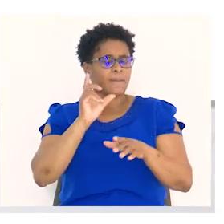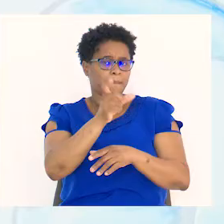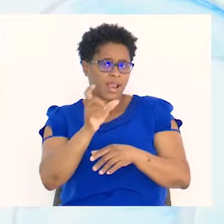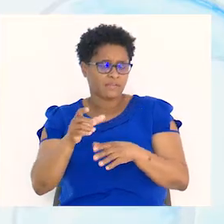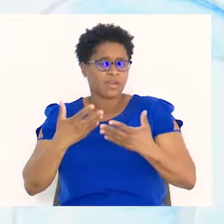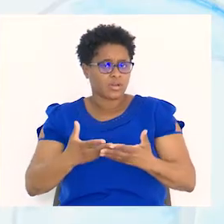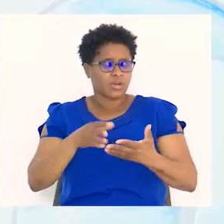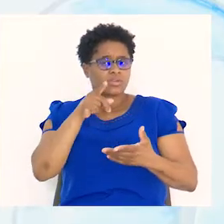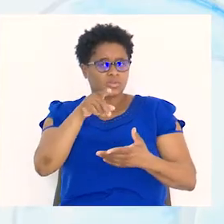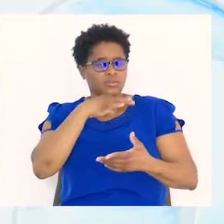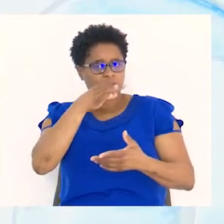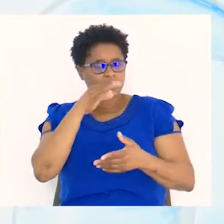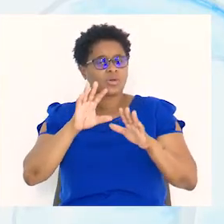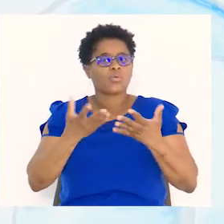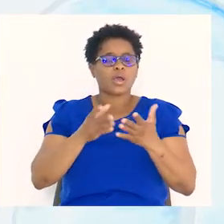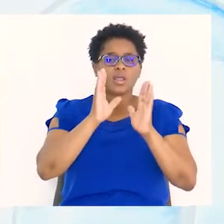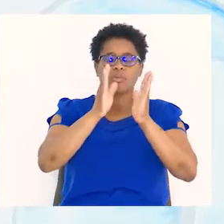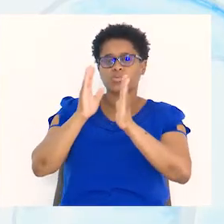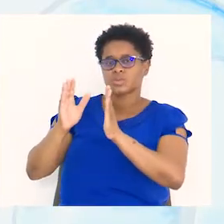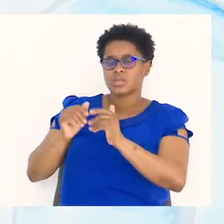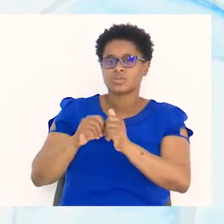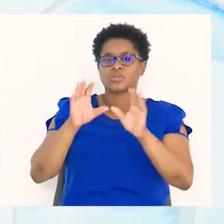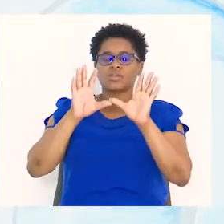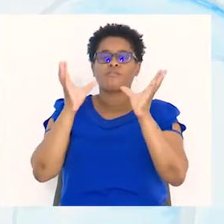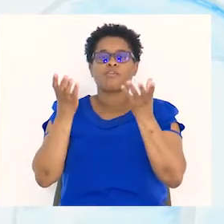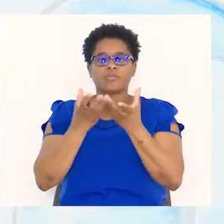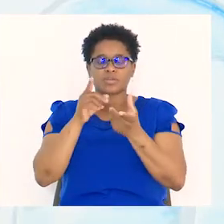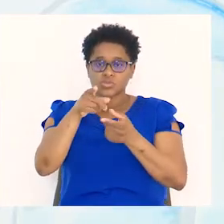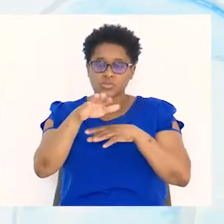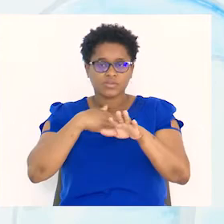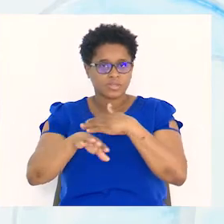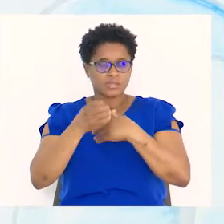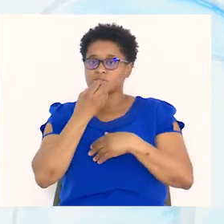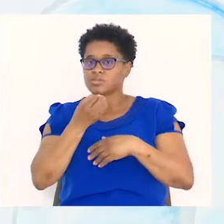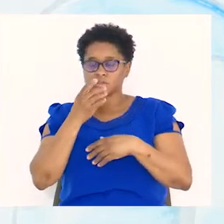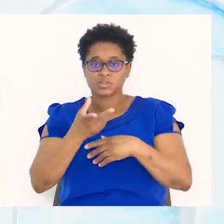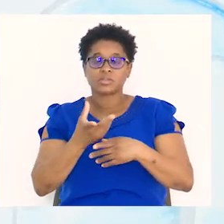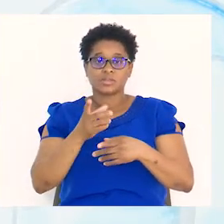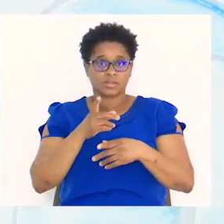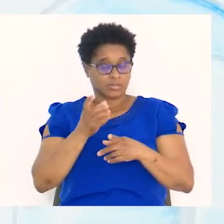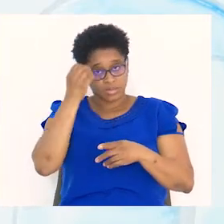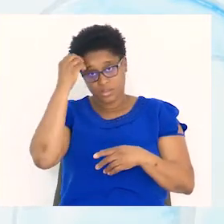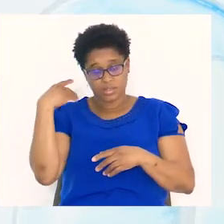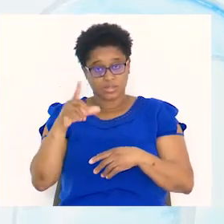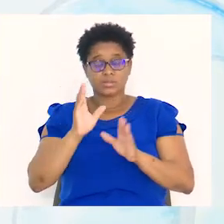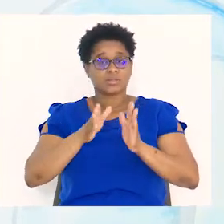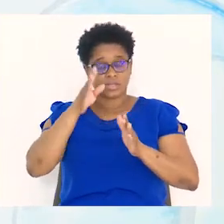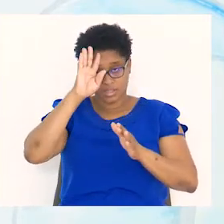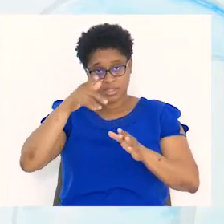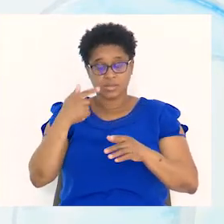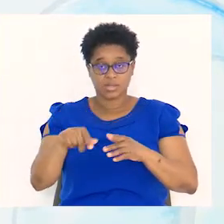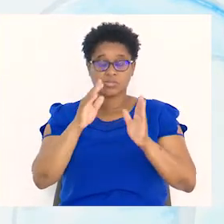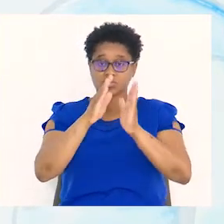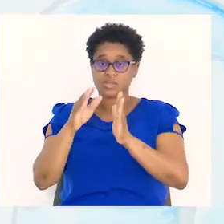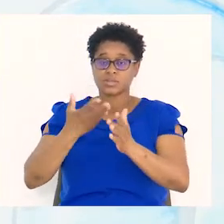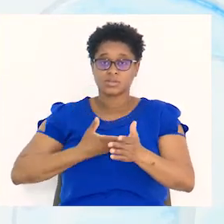dizer qual é o processo de formação que tu aplicaste, não esquecendo de justificar. Já sabes que tu tens os processos lá